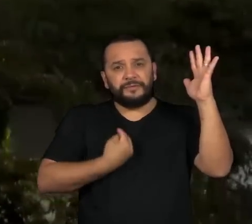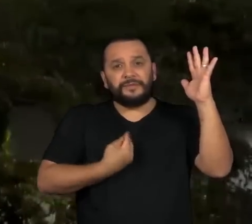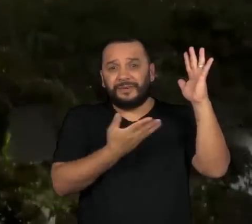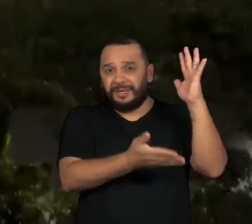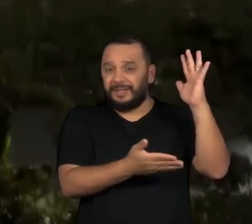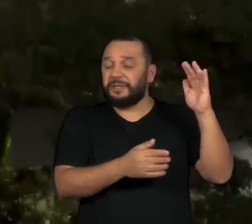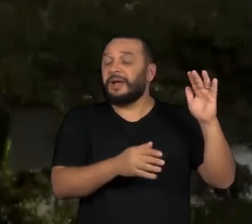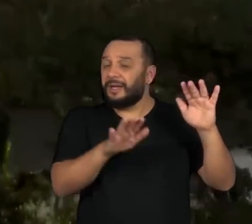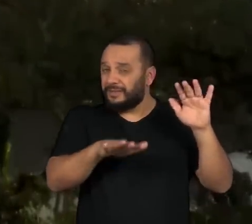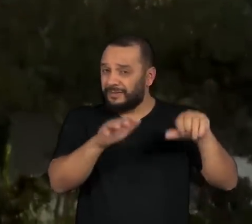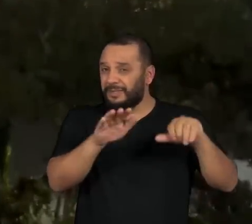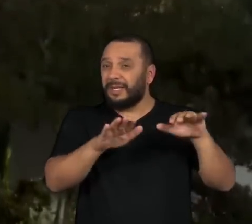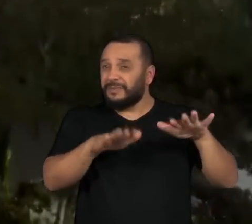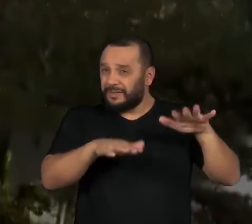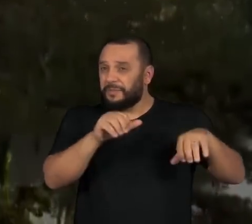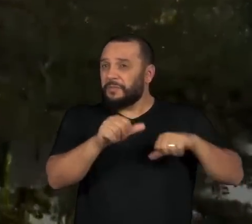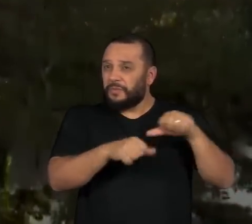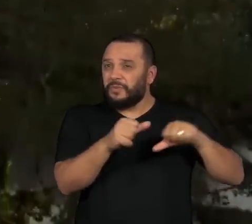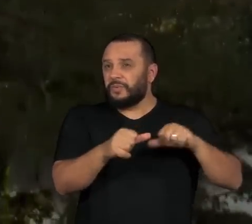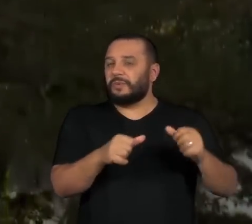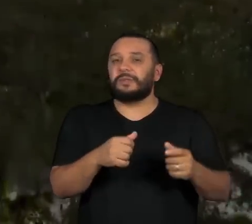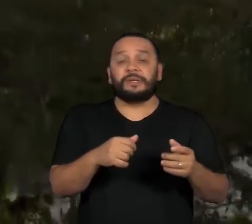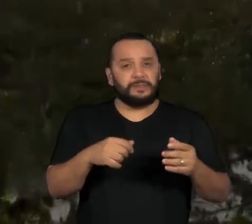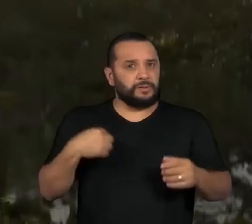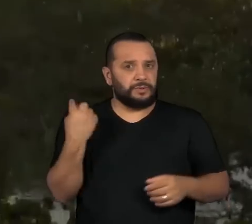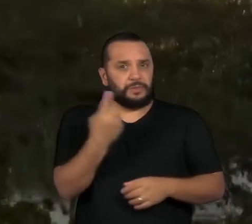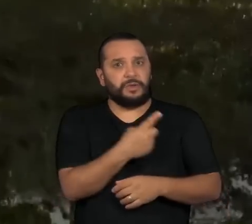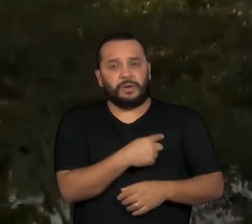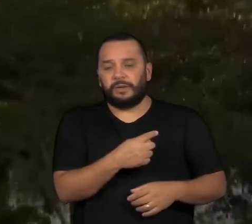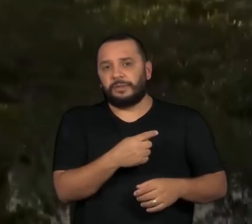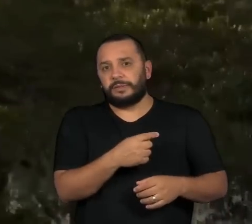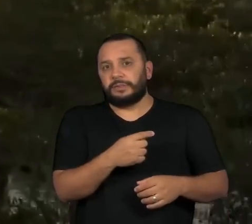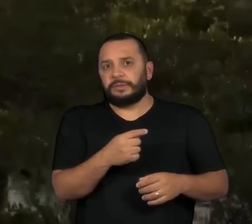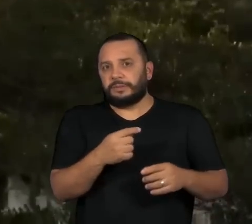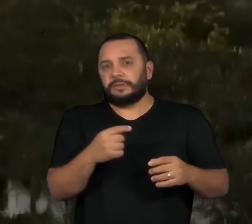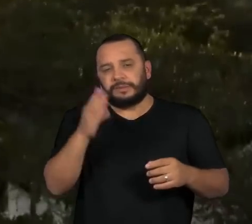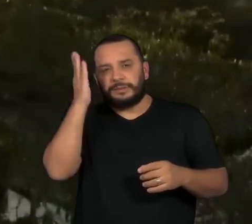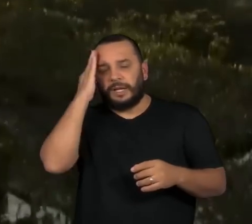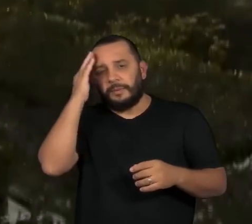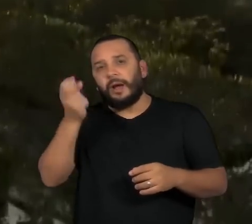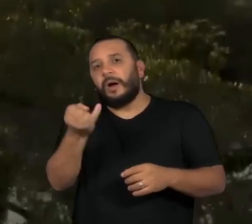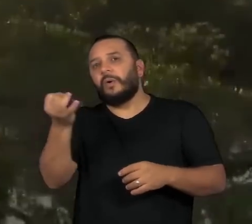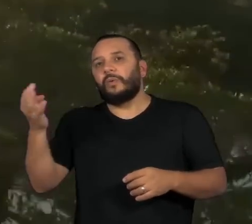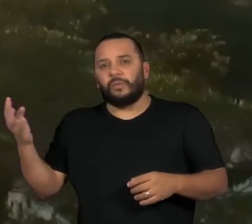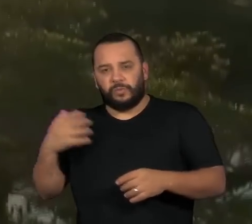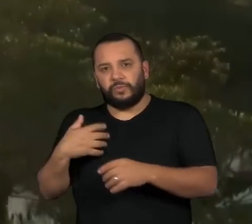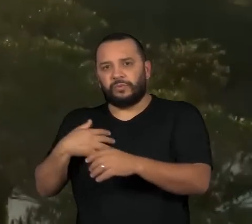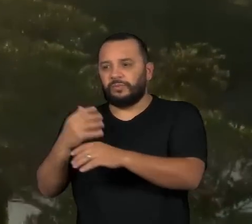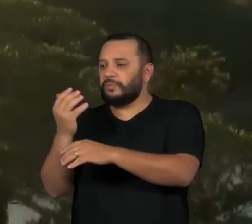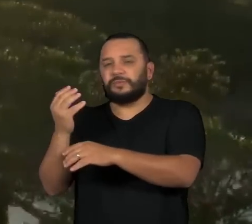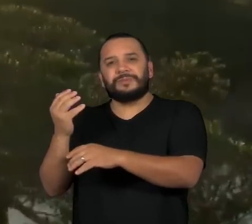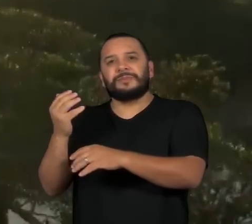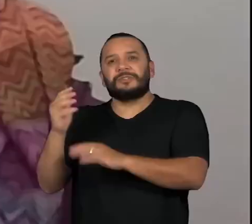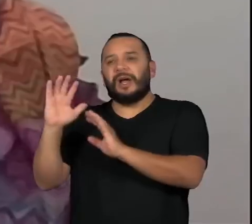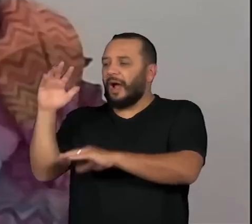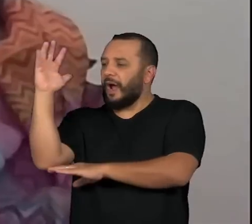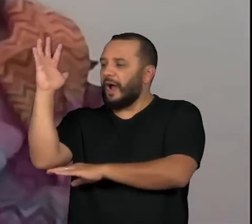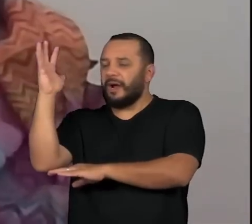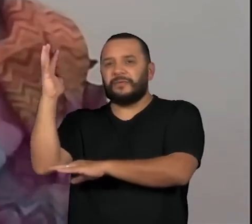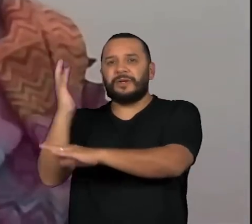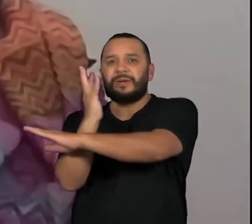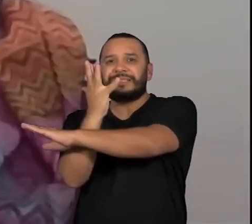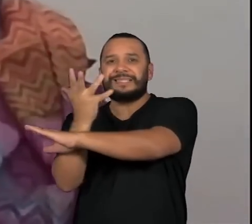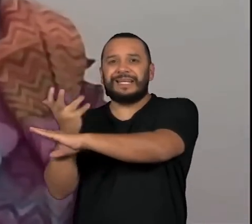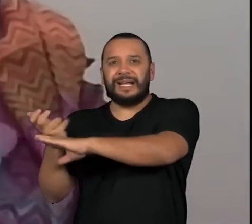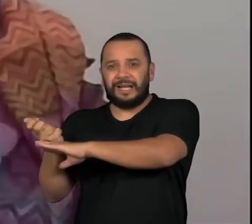um adentramento de estratégias ou espécies do cerrado para a região da Amazônia,